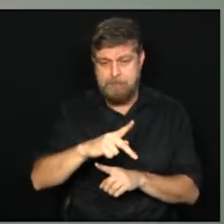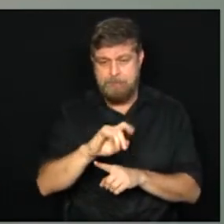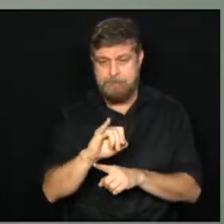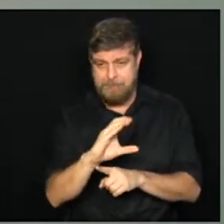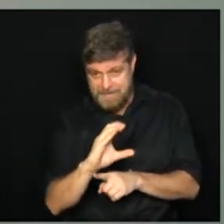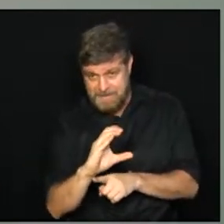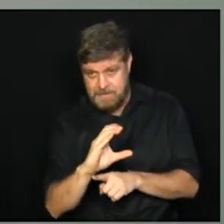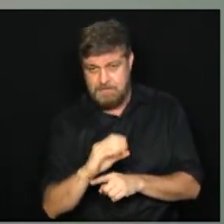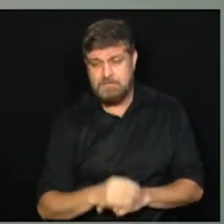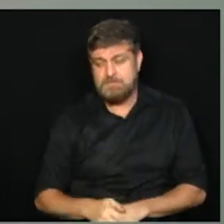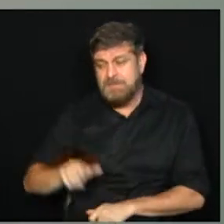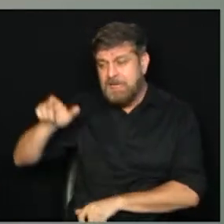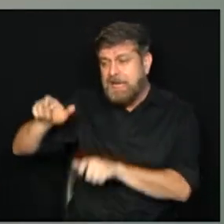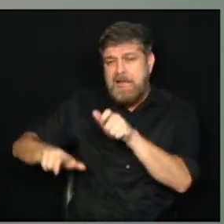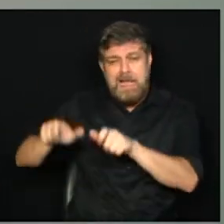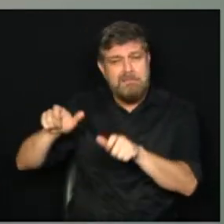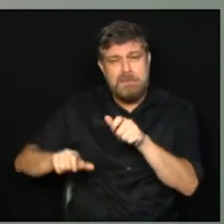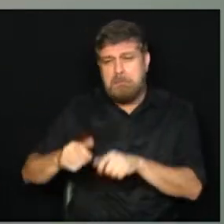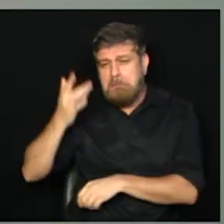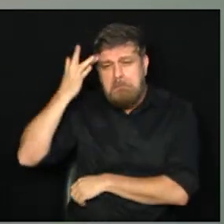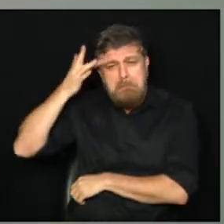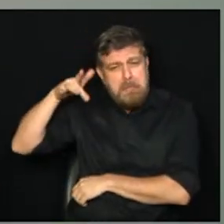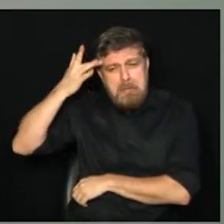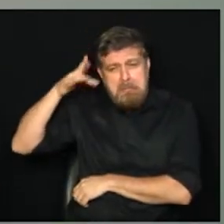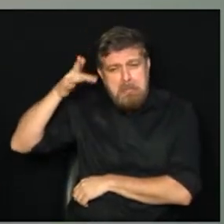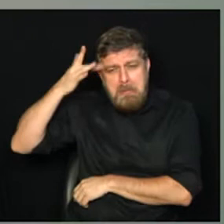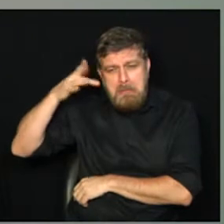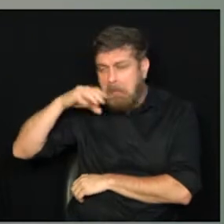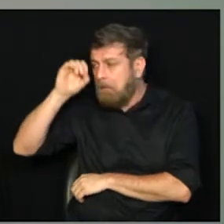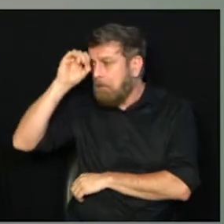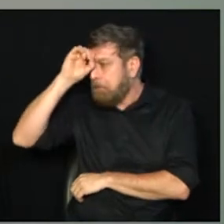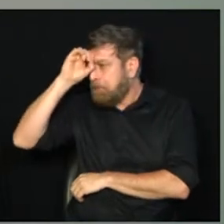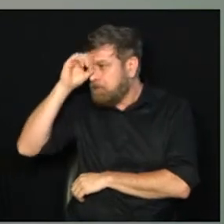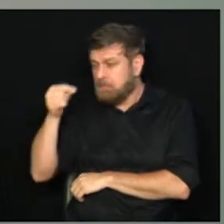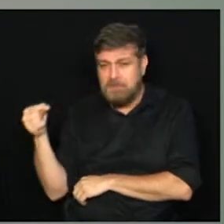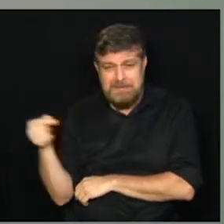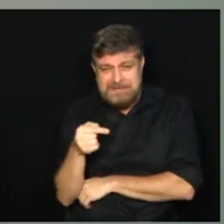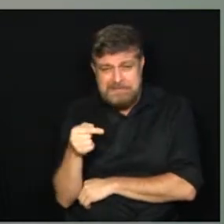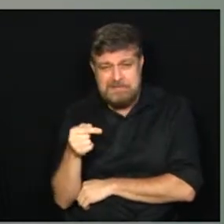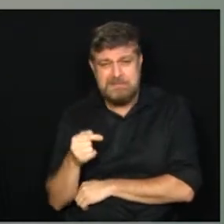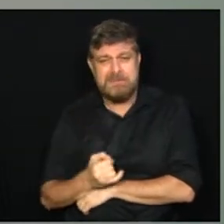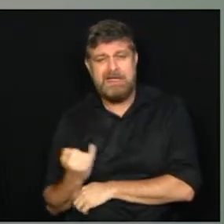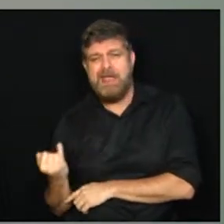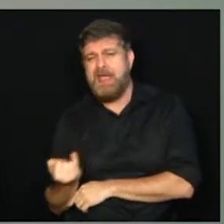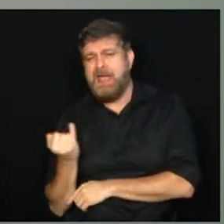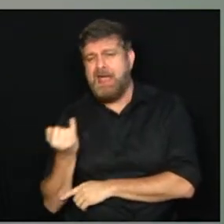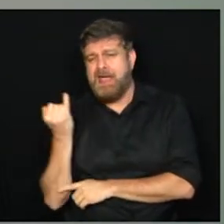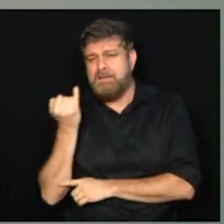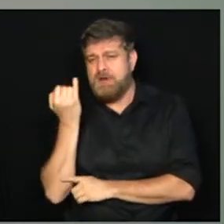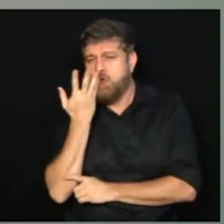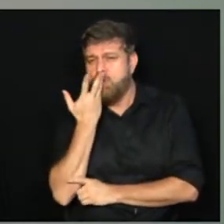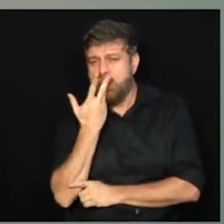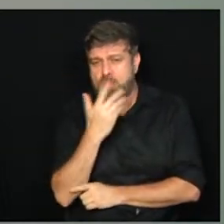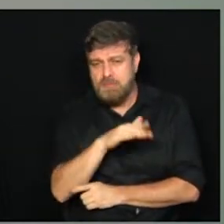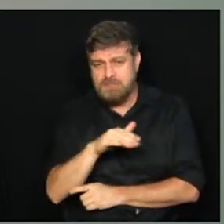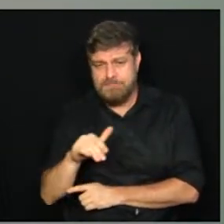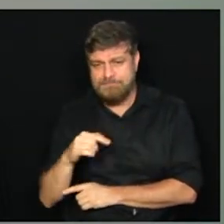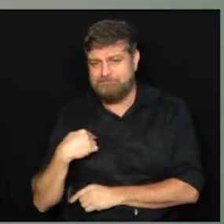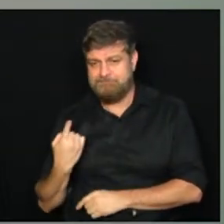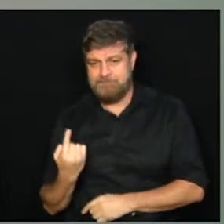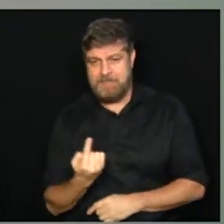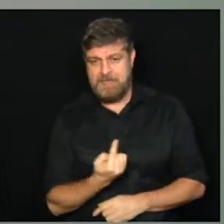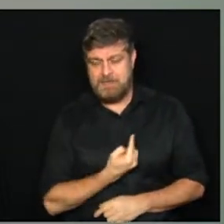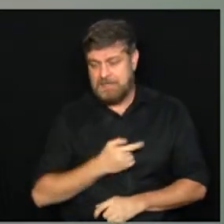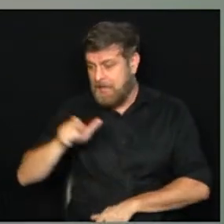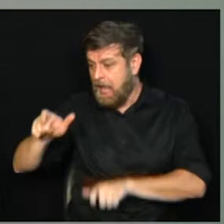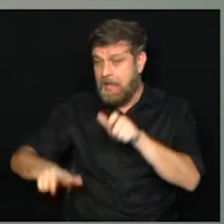pessoas não têm a noção da grandeza e da importância da primeira infância para nós, na